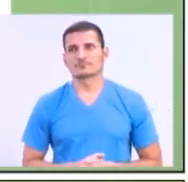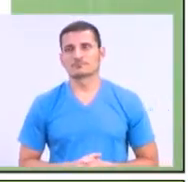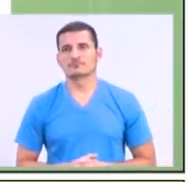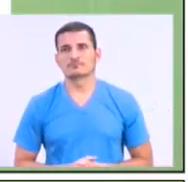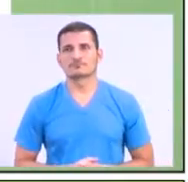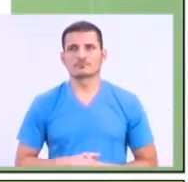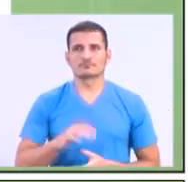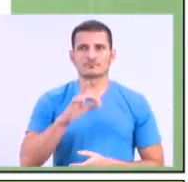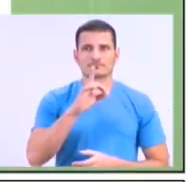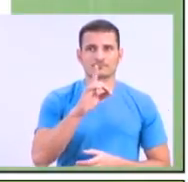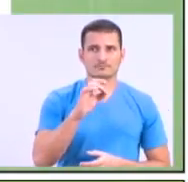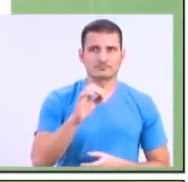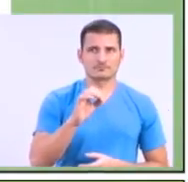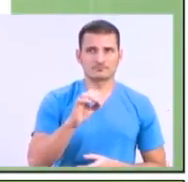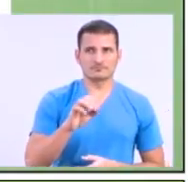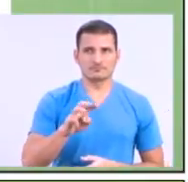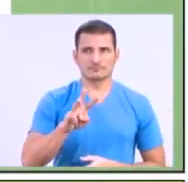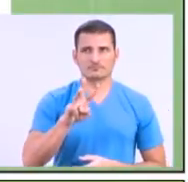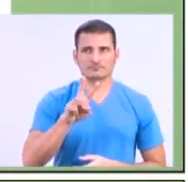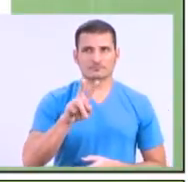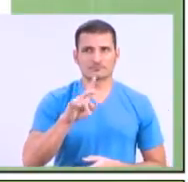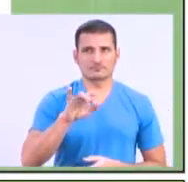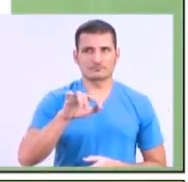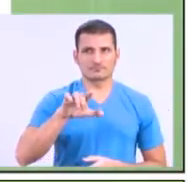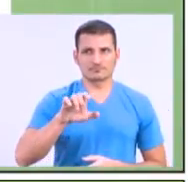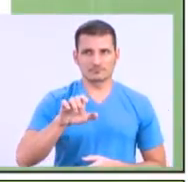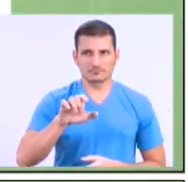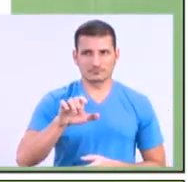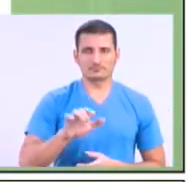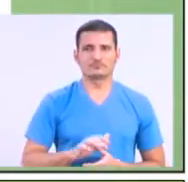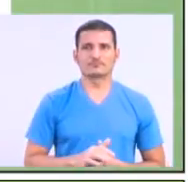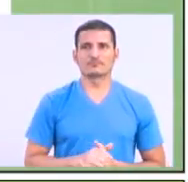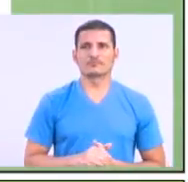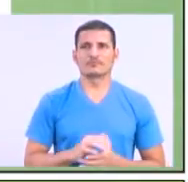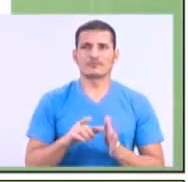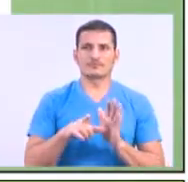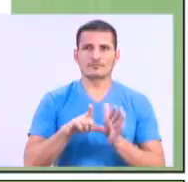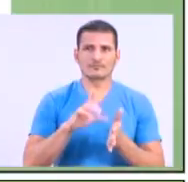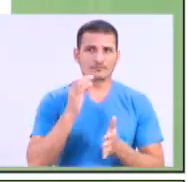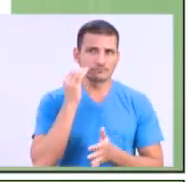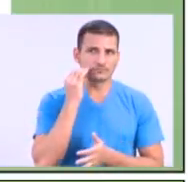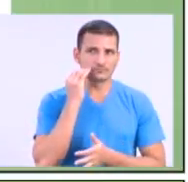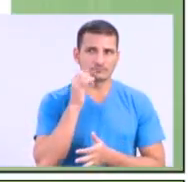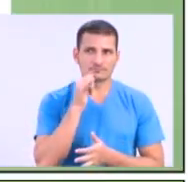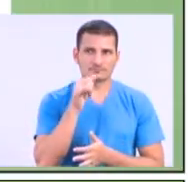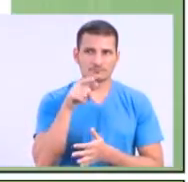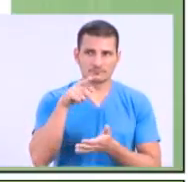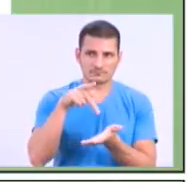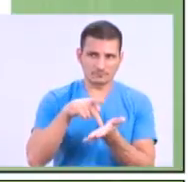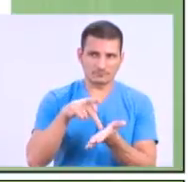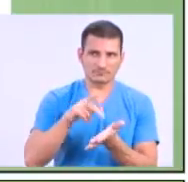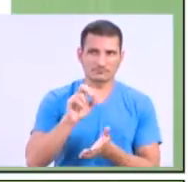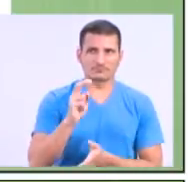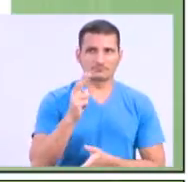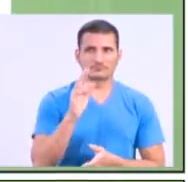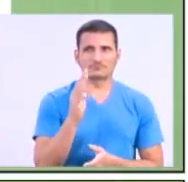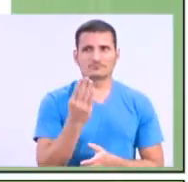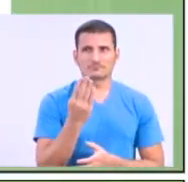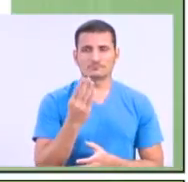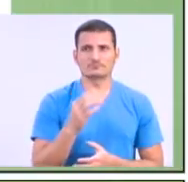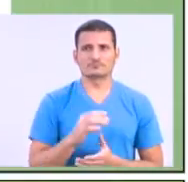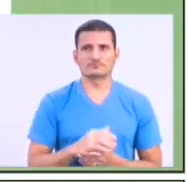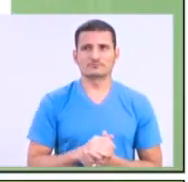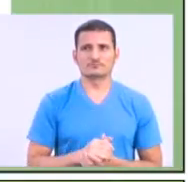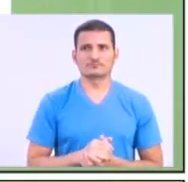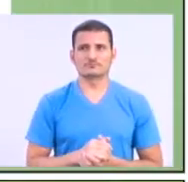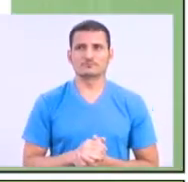A diferença é que, antes de testar se a condição é verdadeira ou falsa, nós